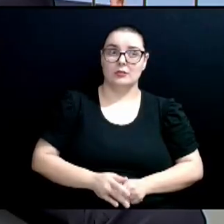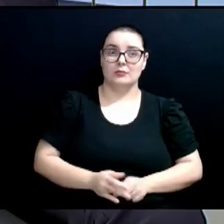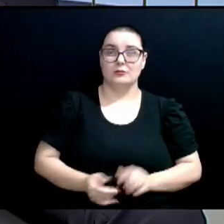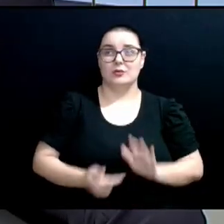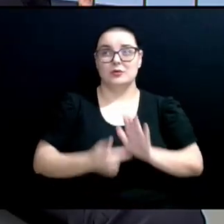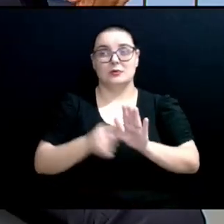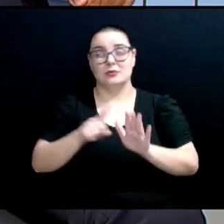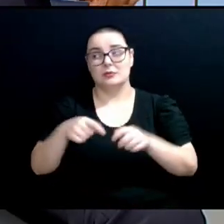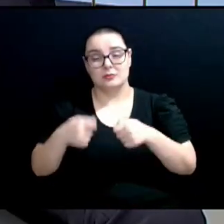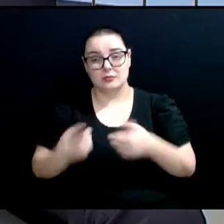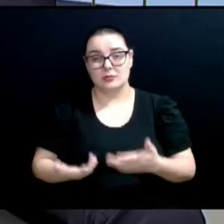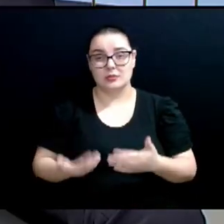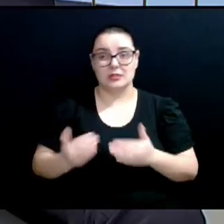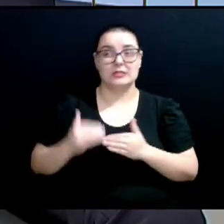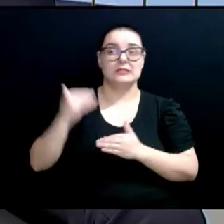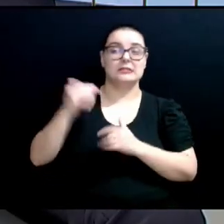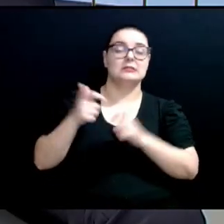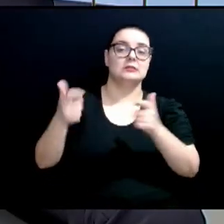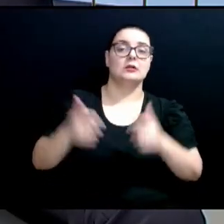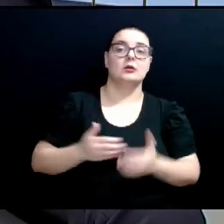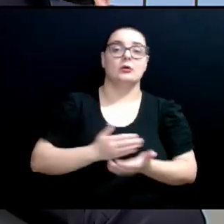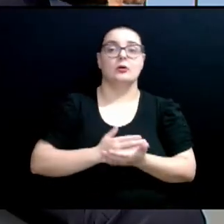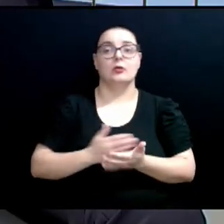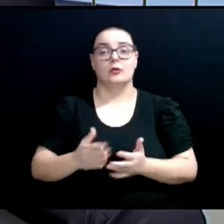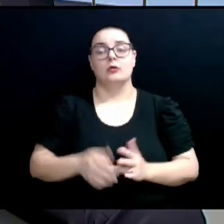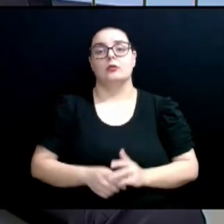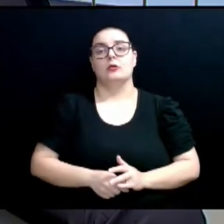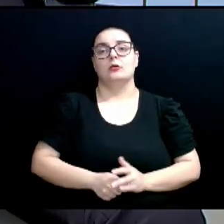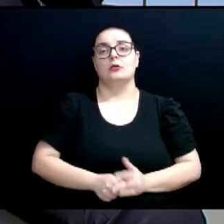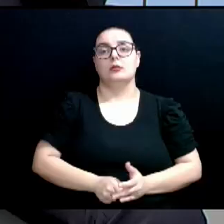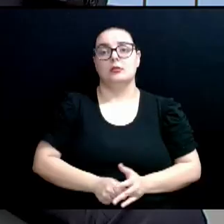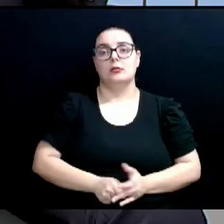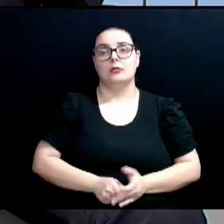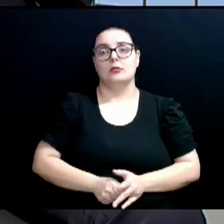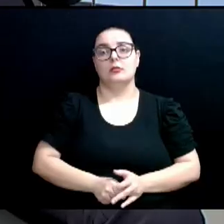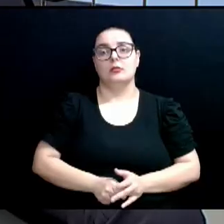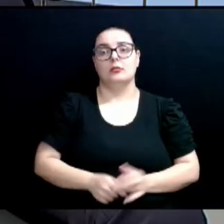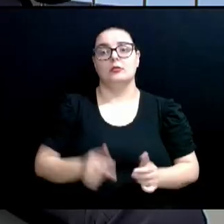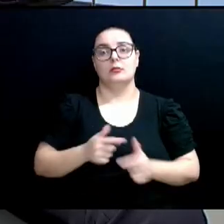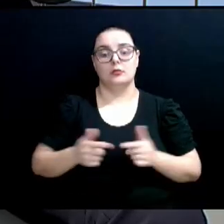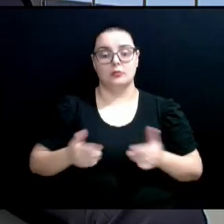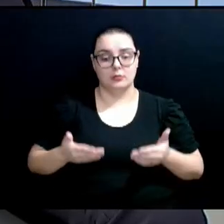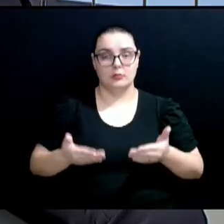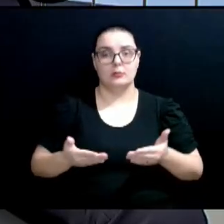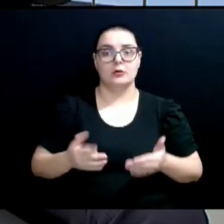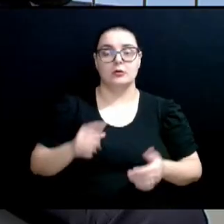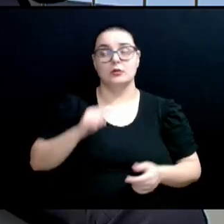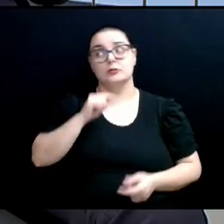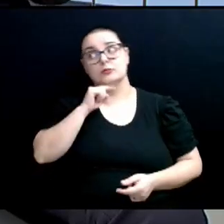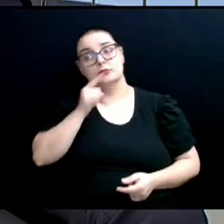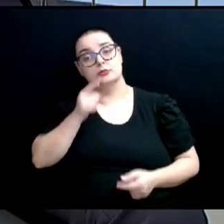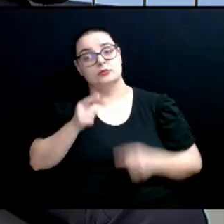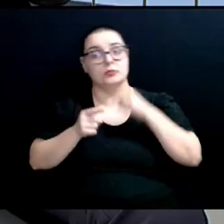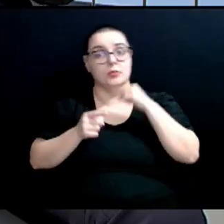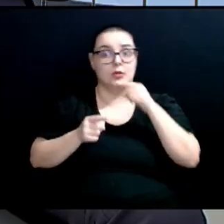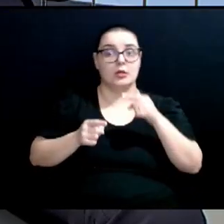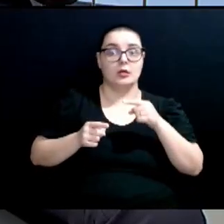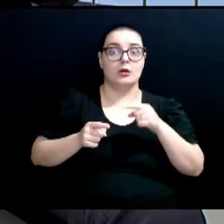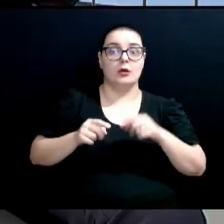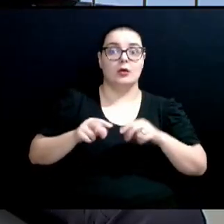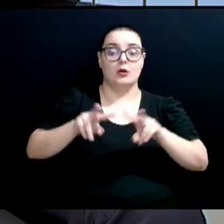você começa a colocar em xeque, em dúvida, a imparcialidade do